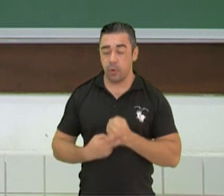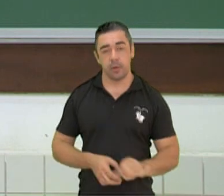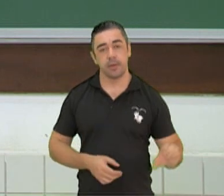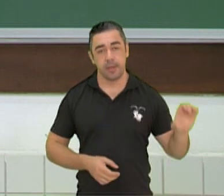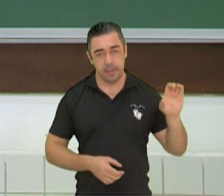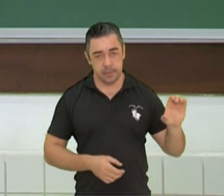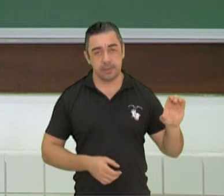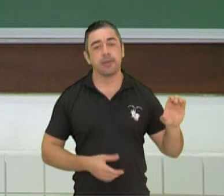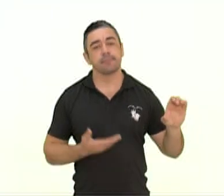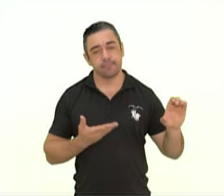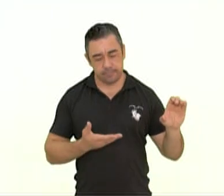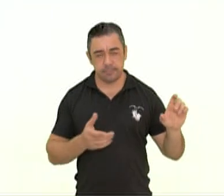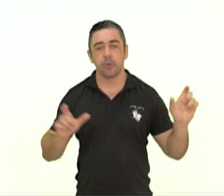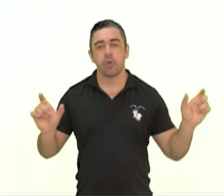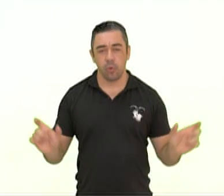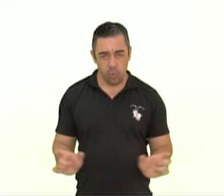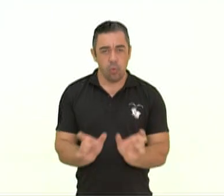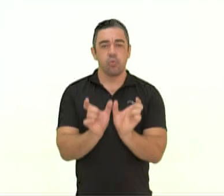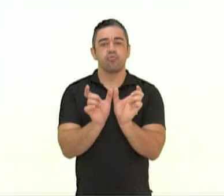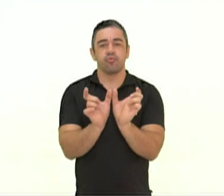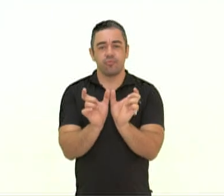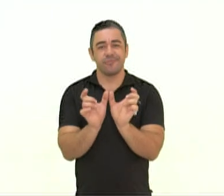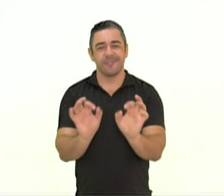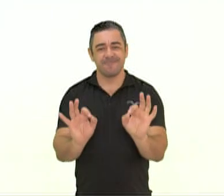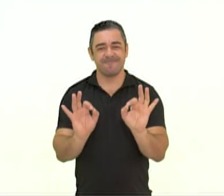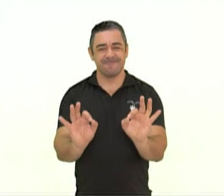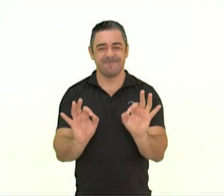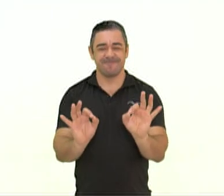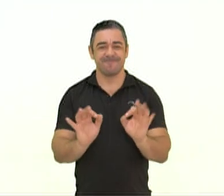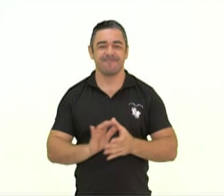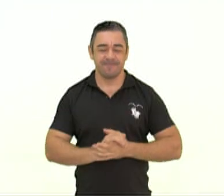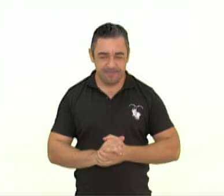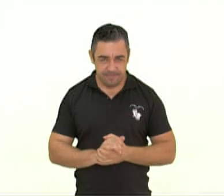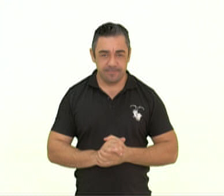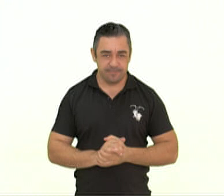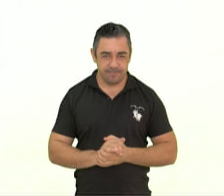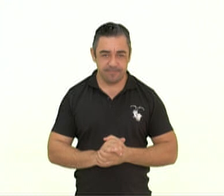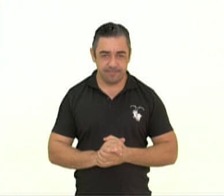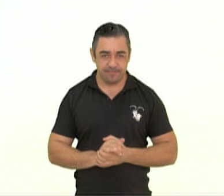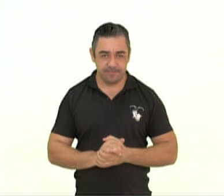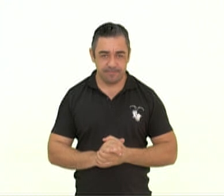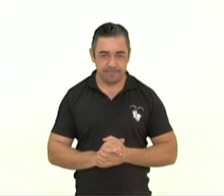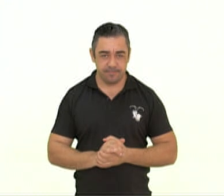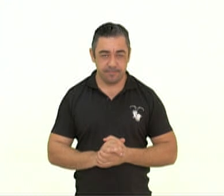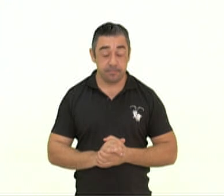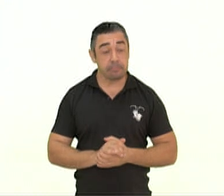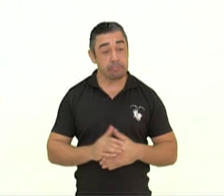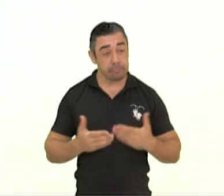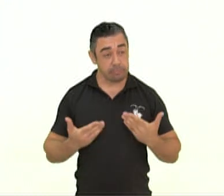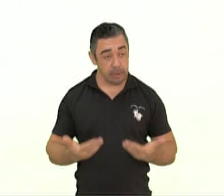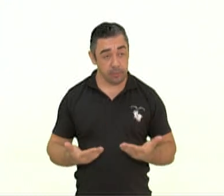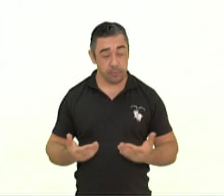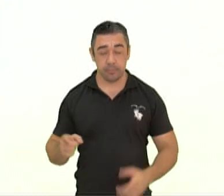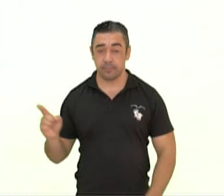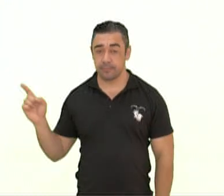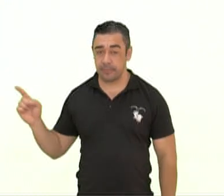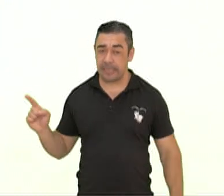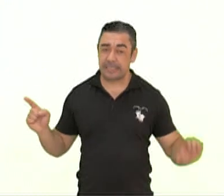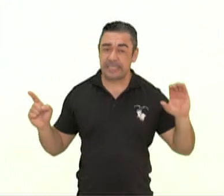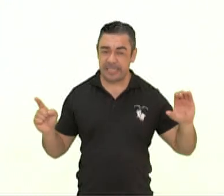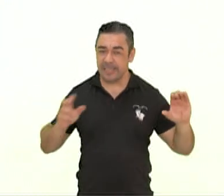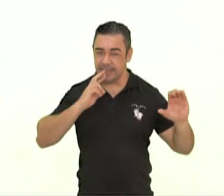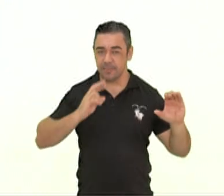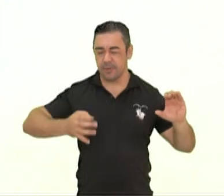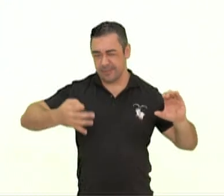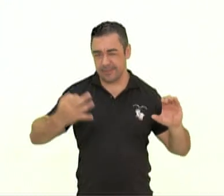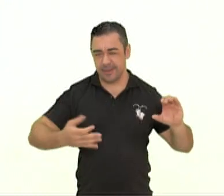E, é claro, na C, as conjunções ali, perfeito? Então, a C